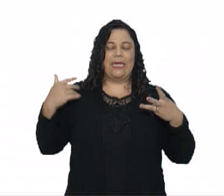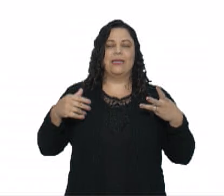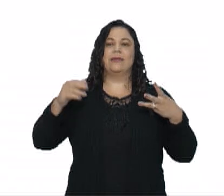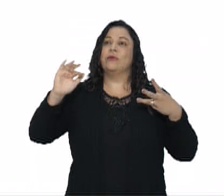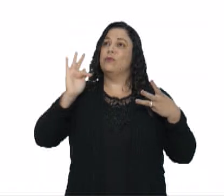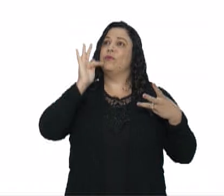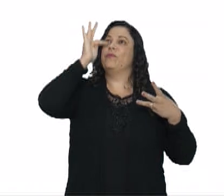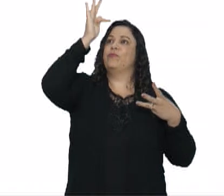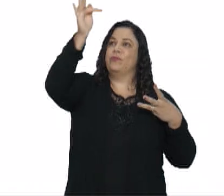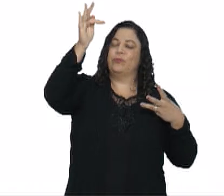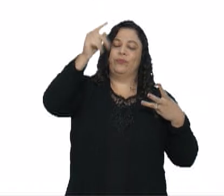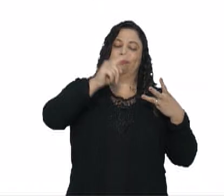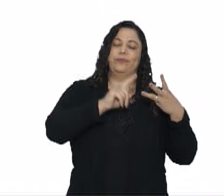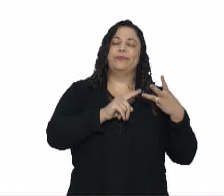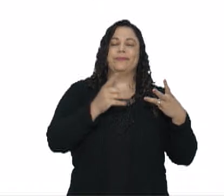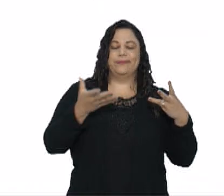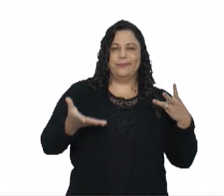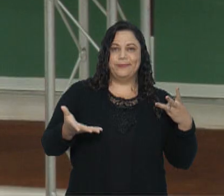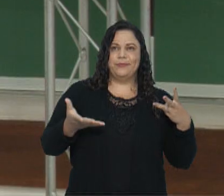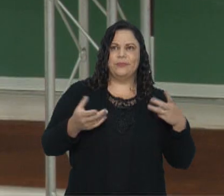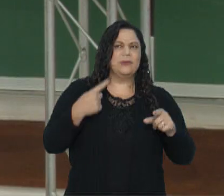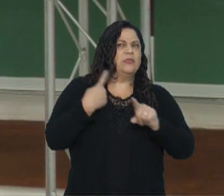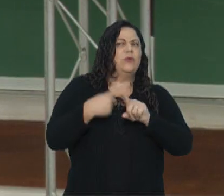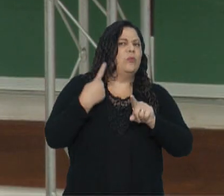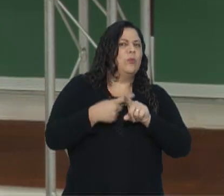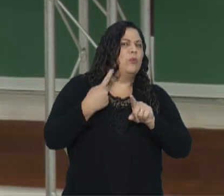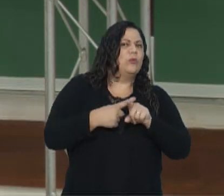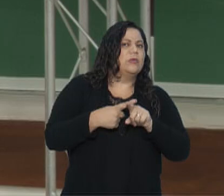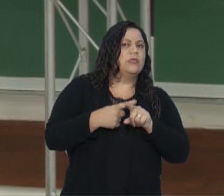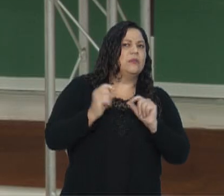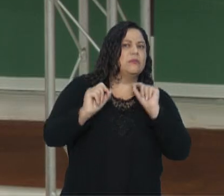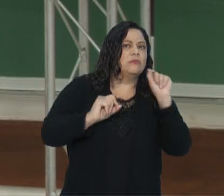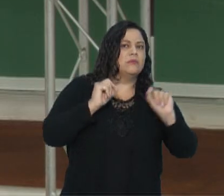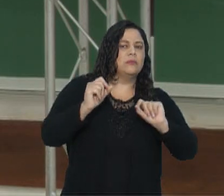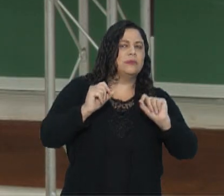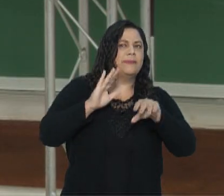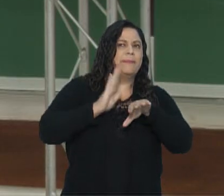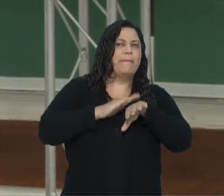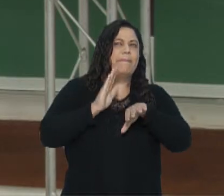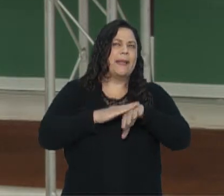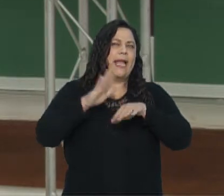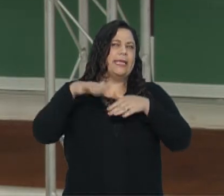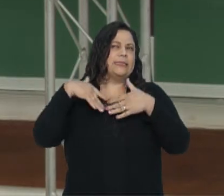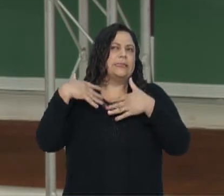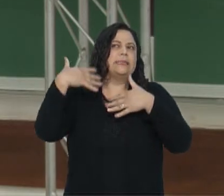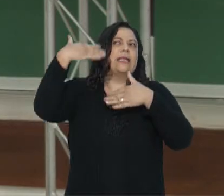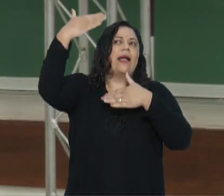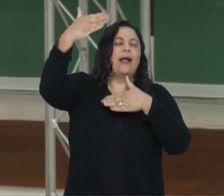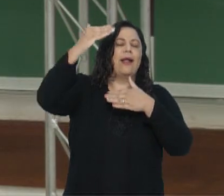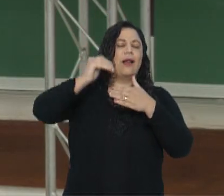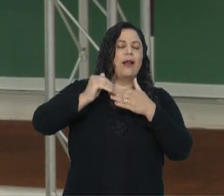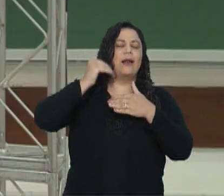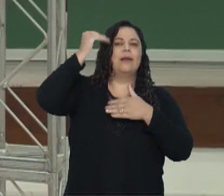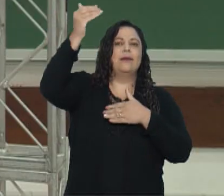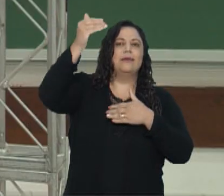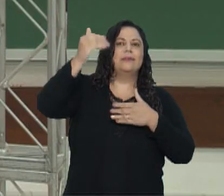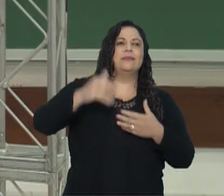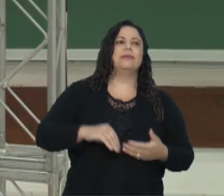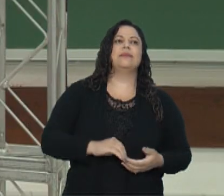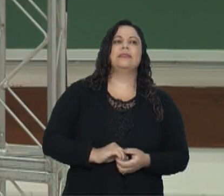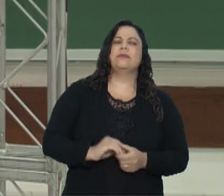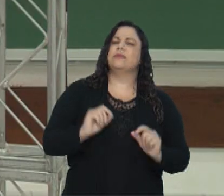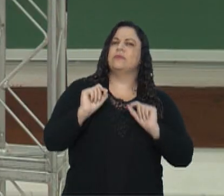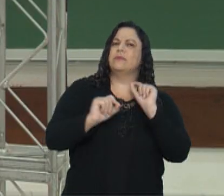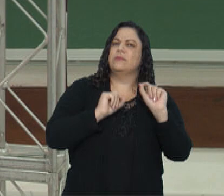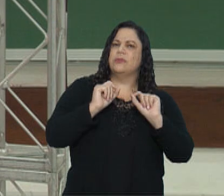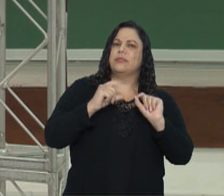e o futuro, né? Por que que é um pouquinho mais além? Porque nós temos aqui, por